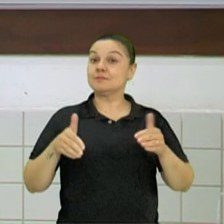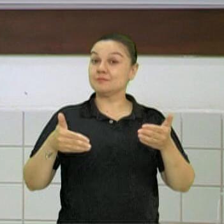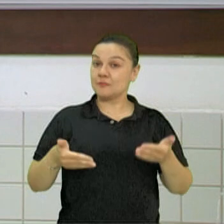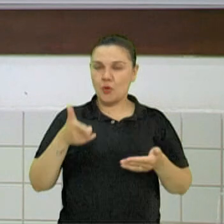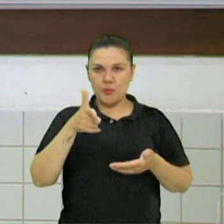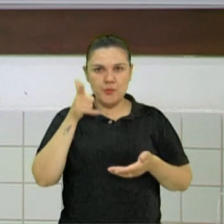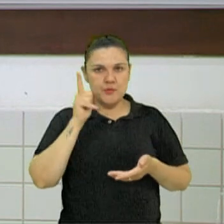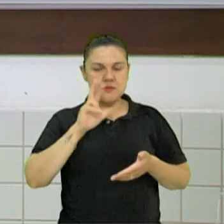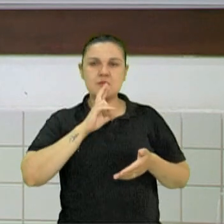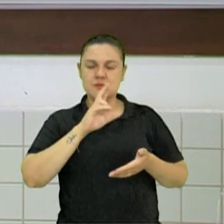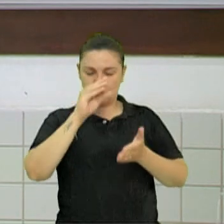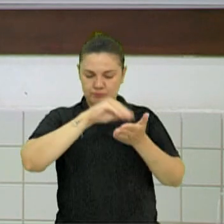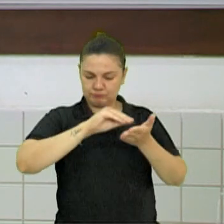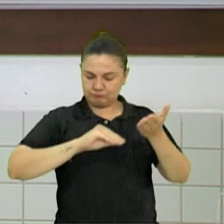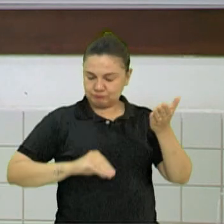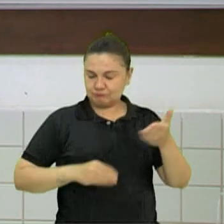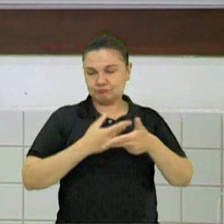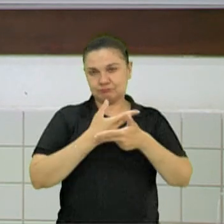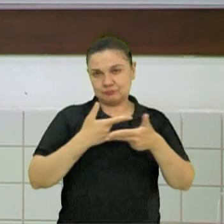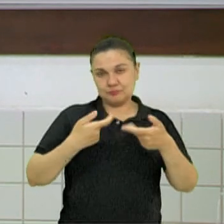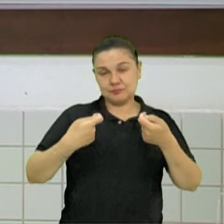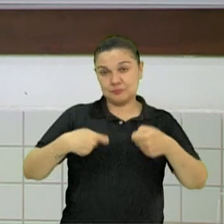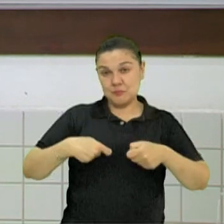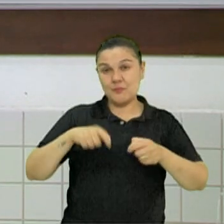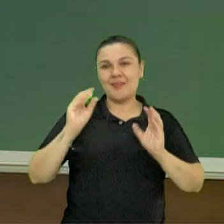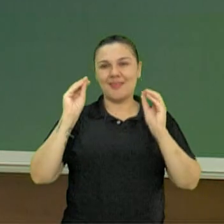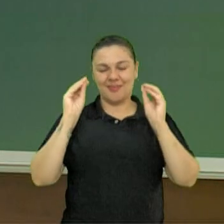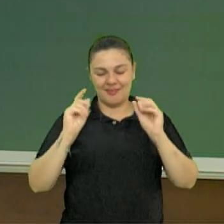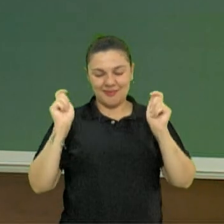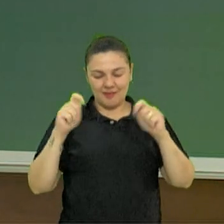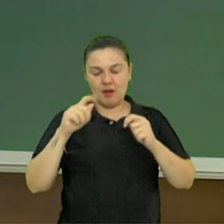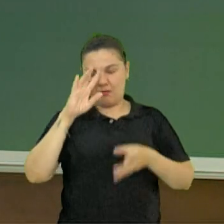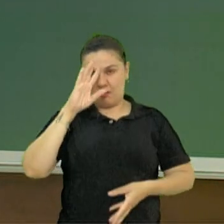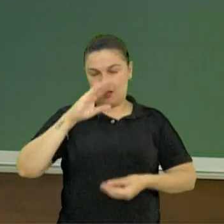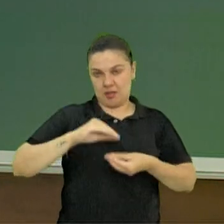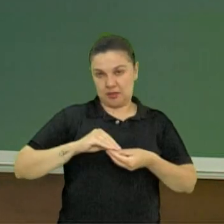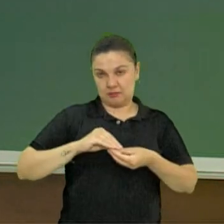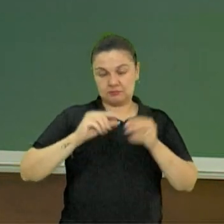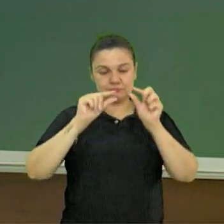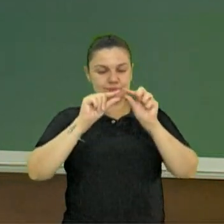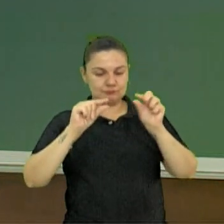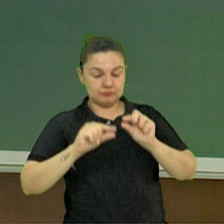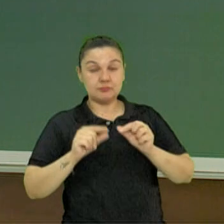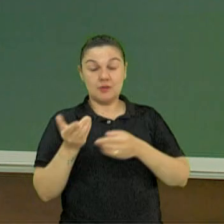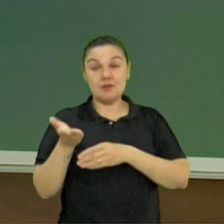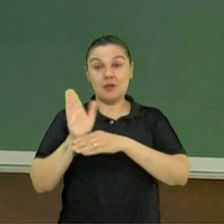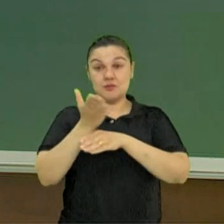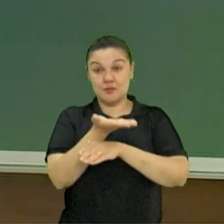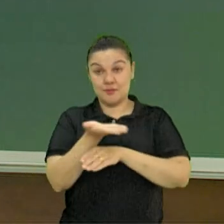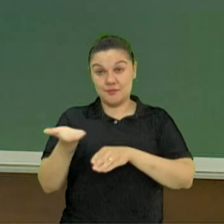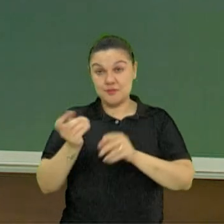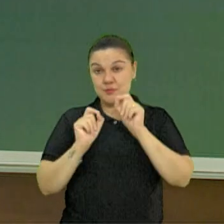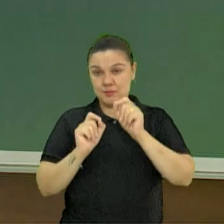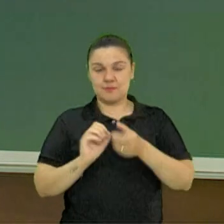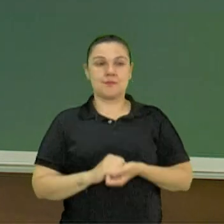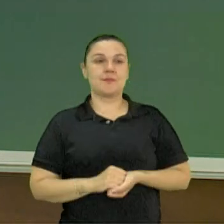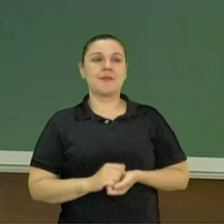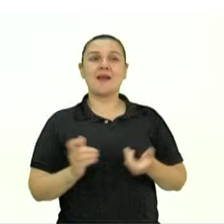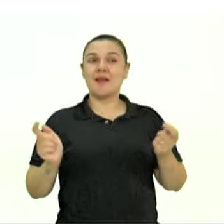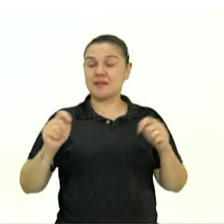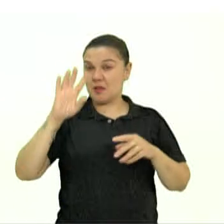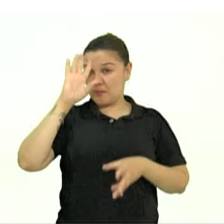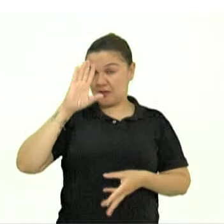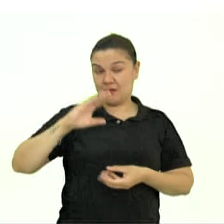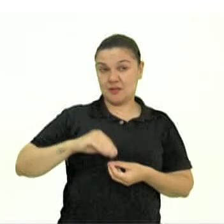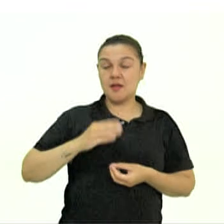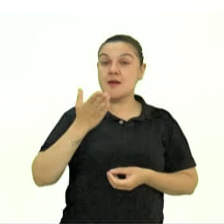Então, conseguiram colocar aí no caderno de vocês como que nós podemos compreender esses versos? Para ajudá-los, olha só. É possível